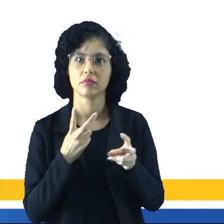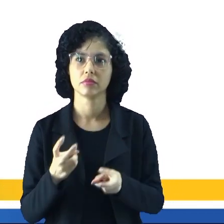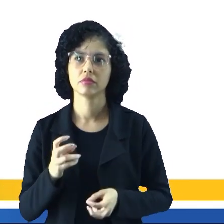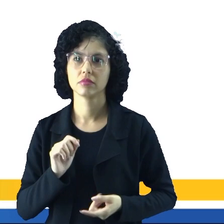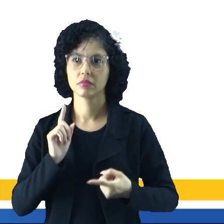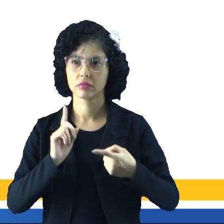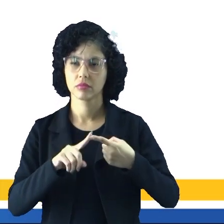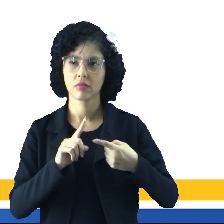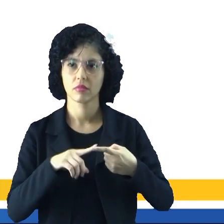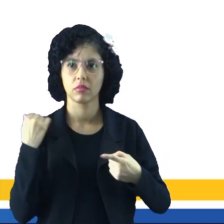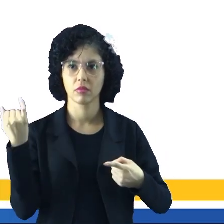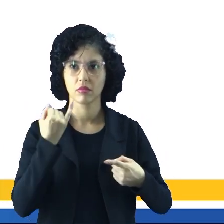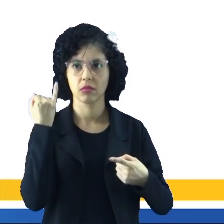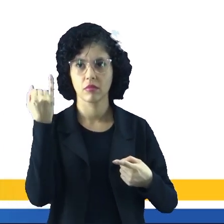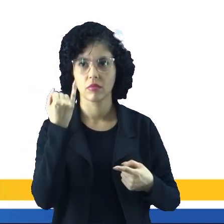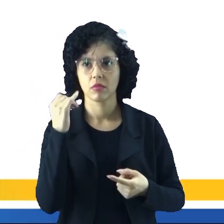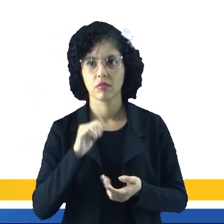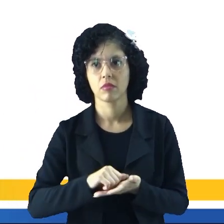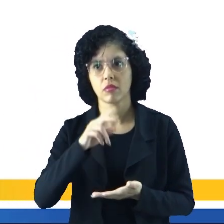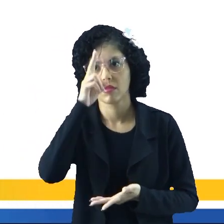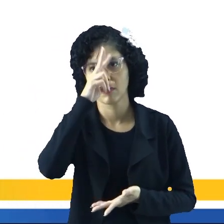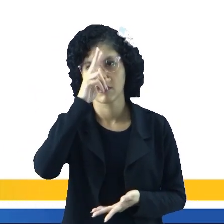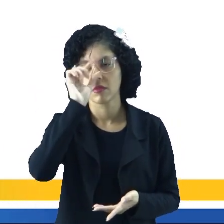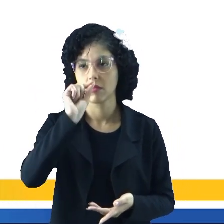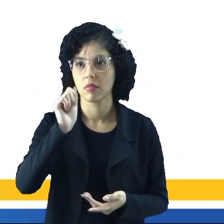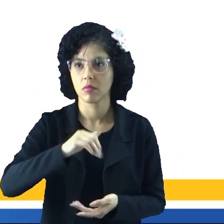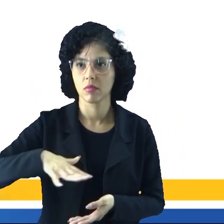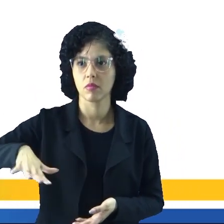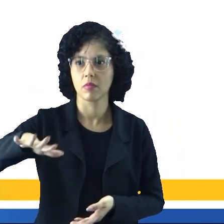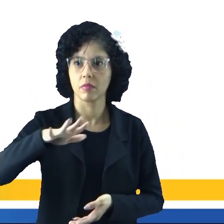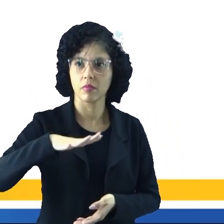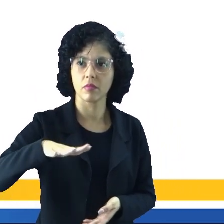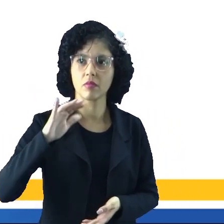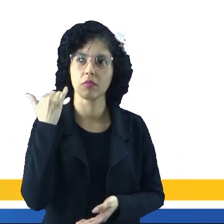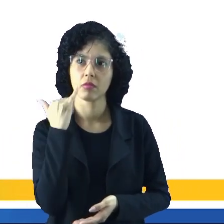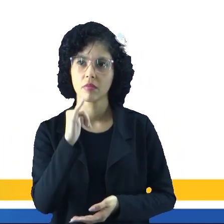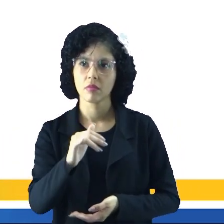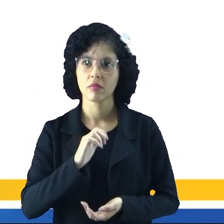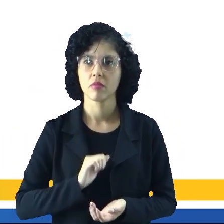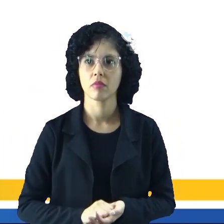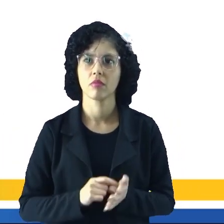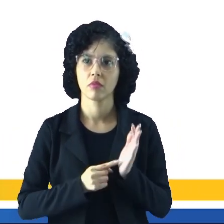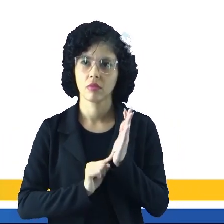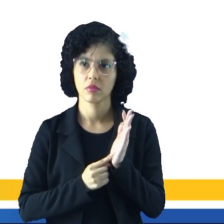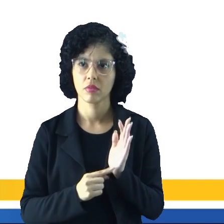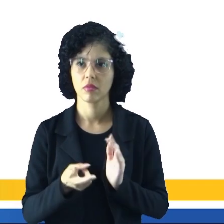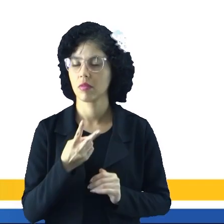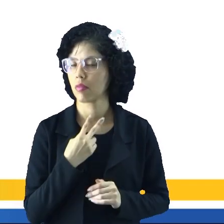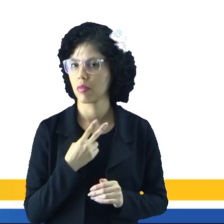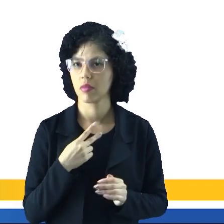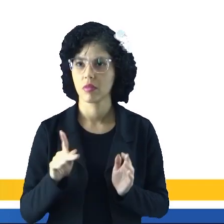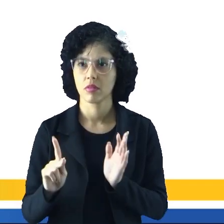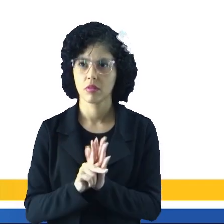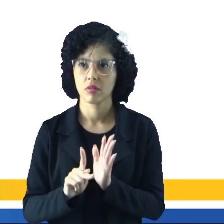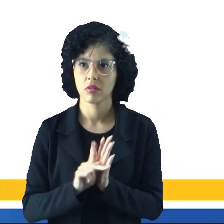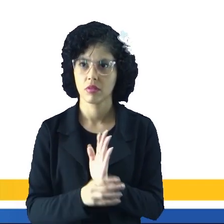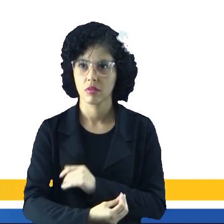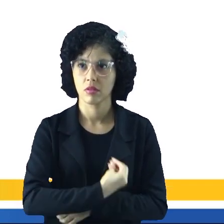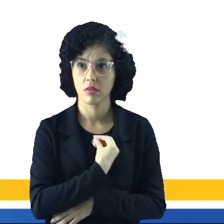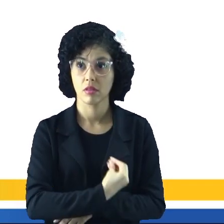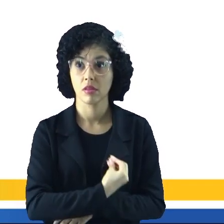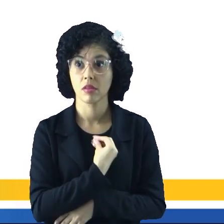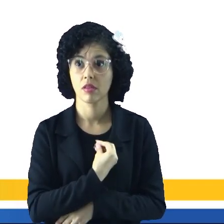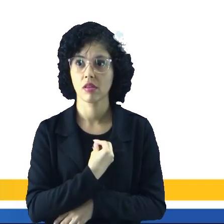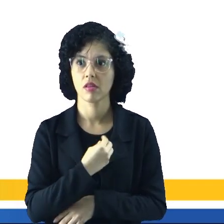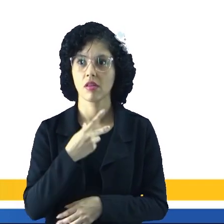Primeira observação, é importante salientar que a existência do campo elétrico em um ponto não depende da presença da